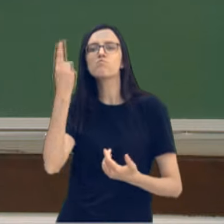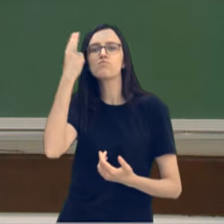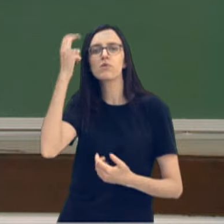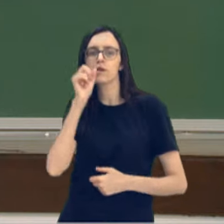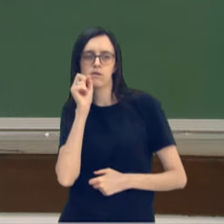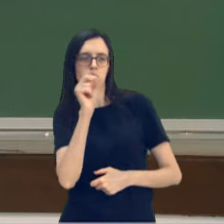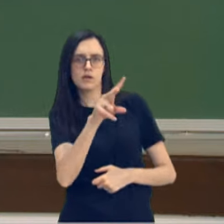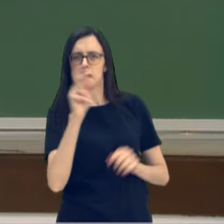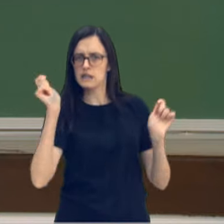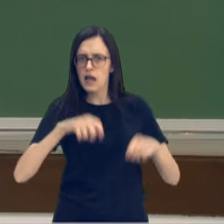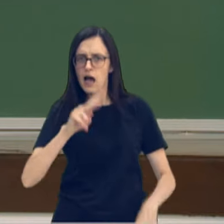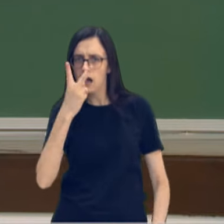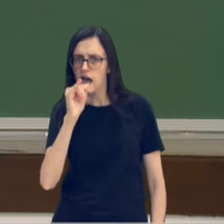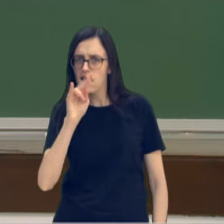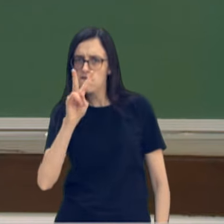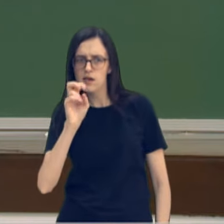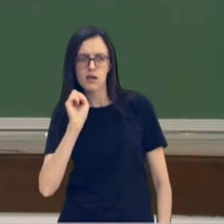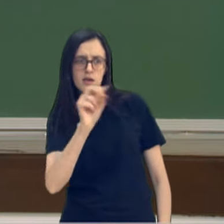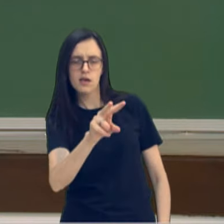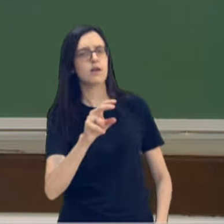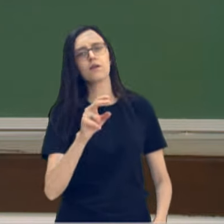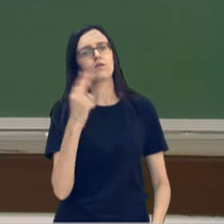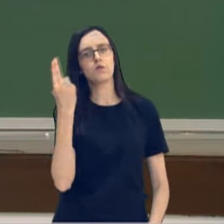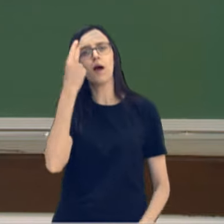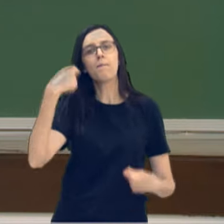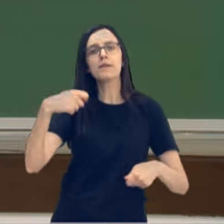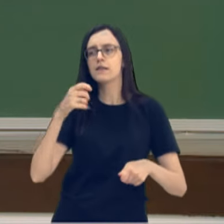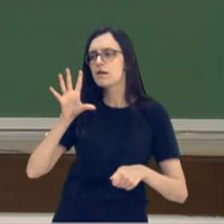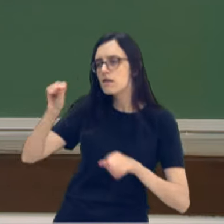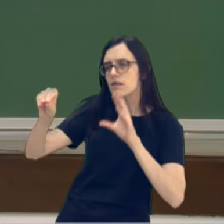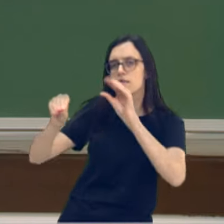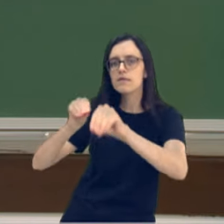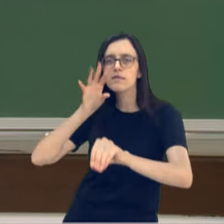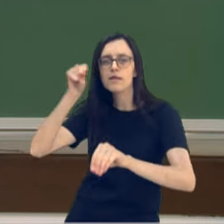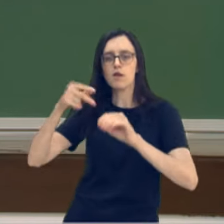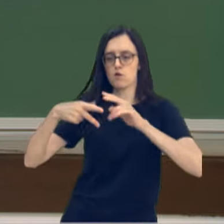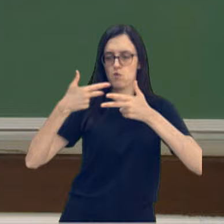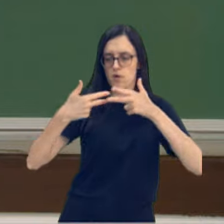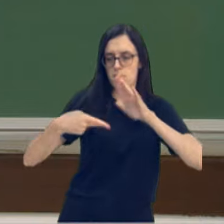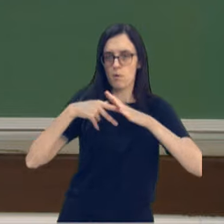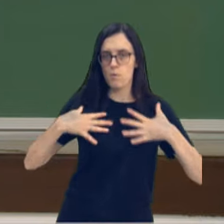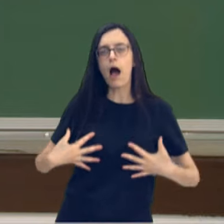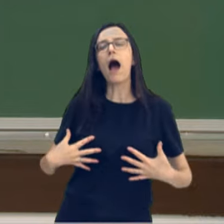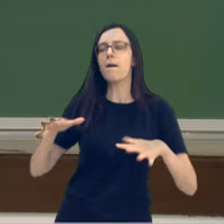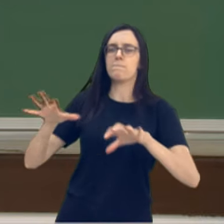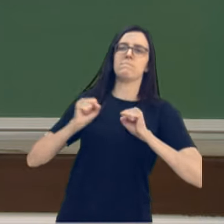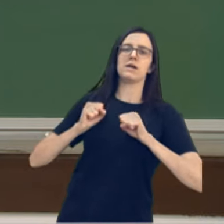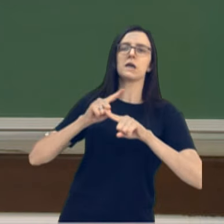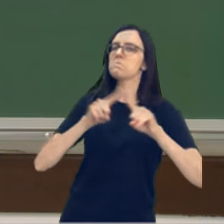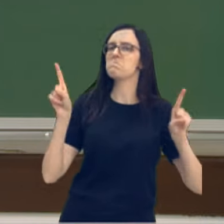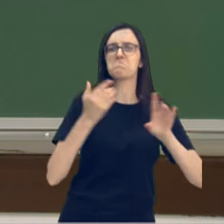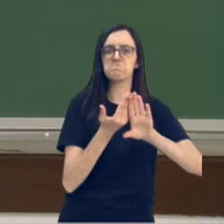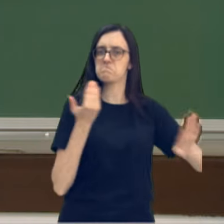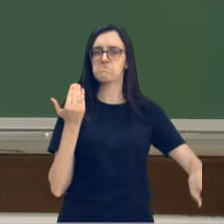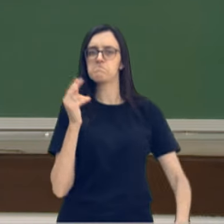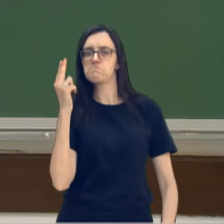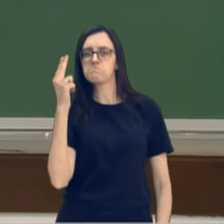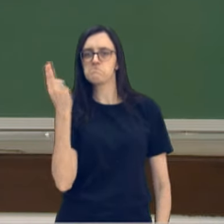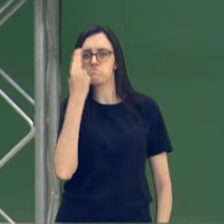transmitir HIV. Precisa trocar secreções ou fluidos do corpo. Vamos lá? Bem pertinho ali.